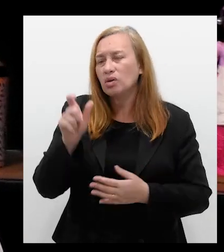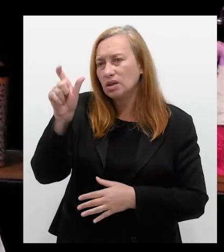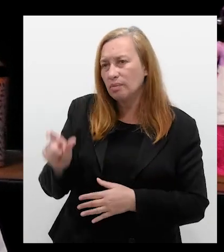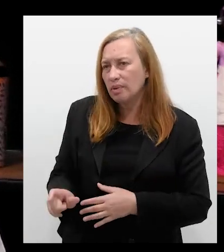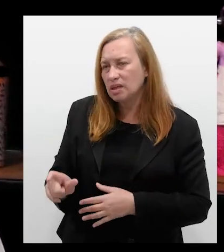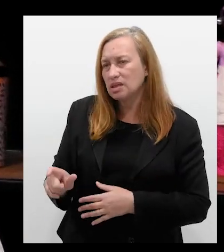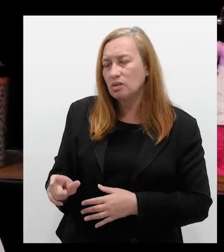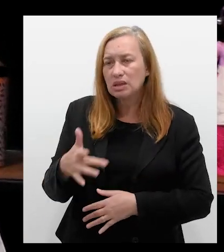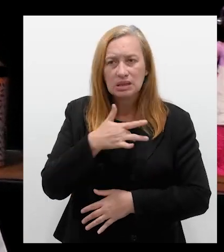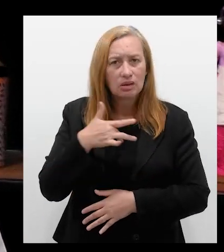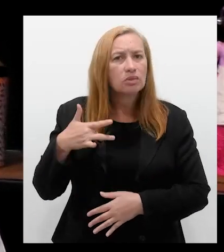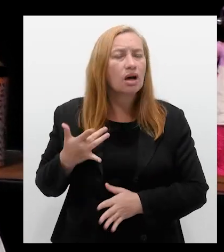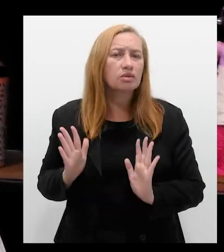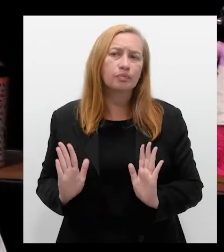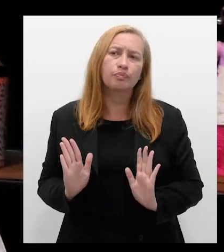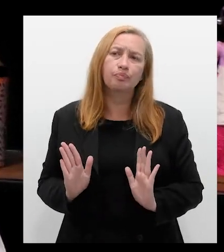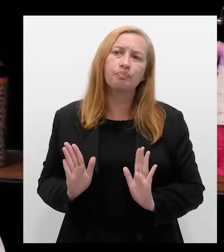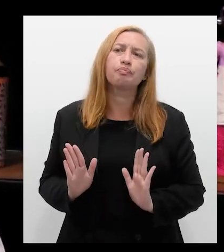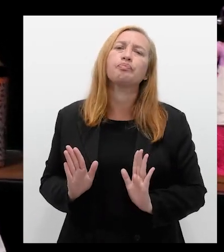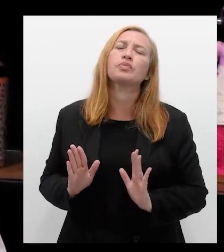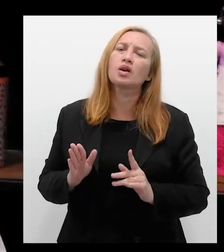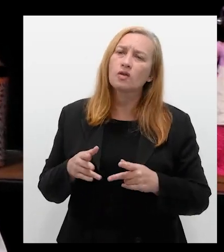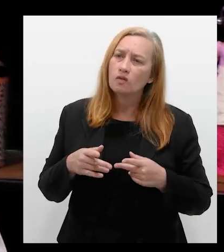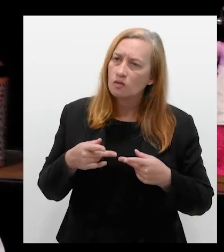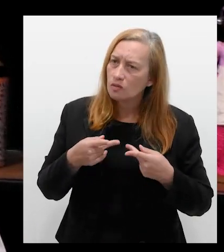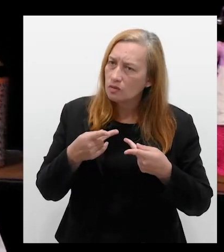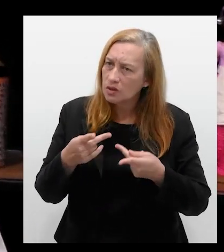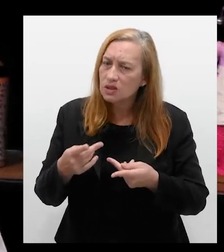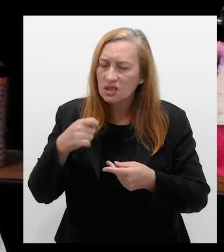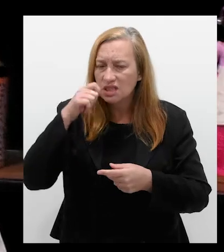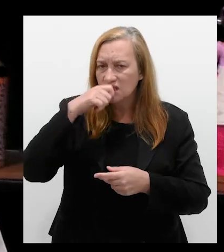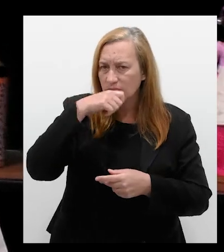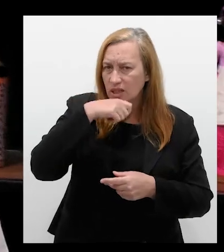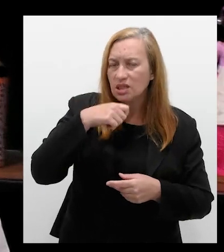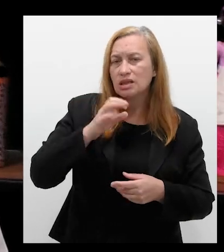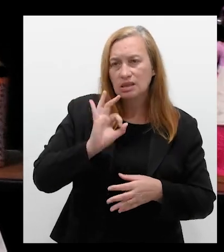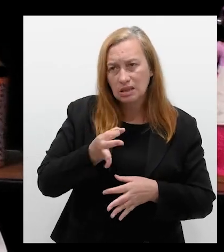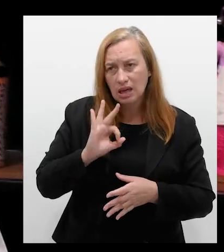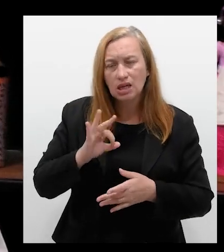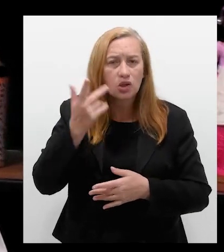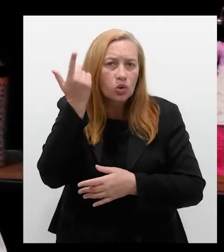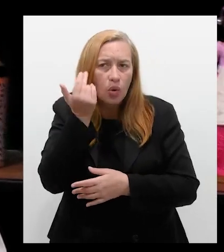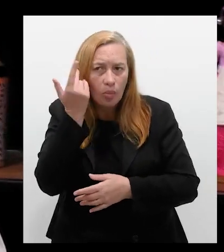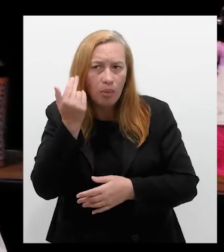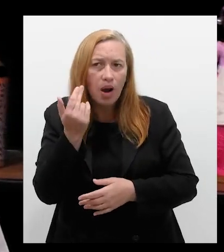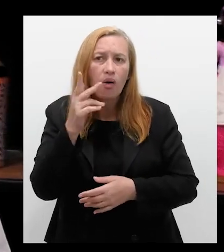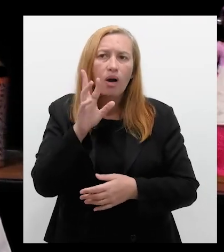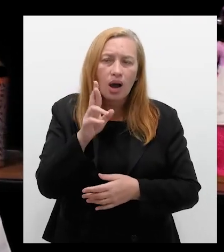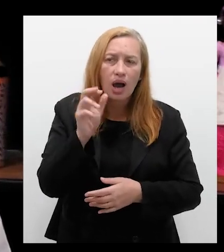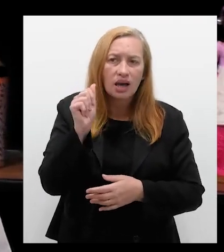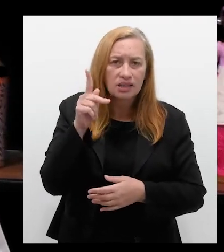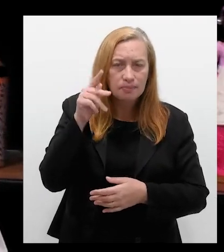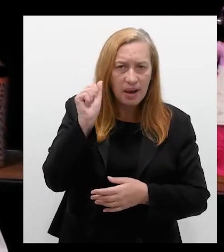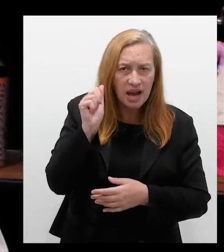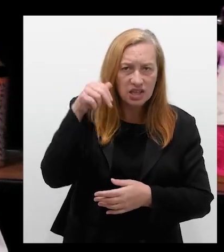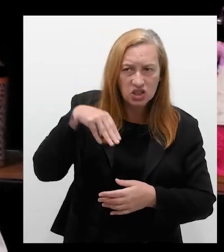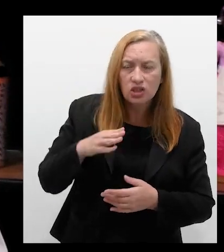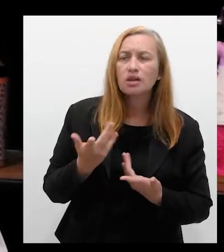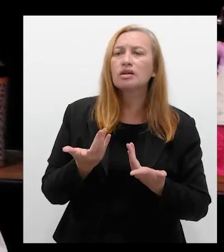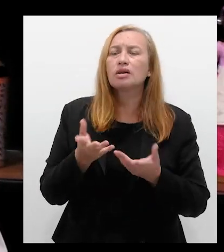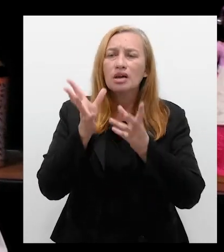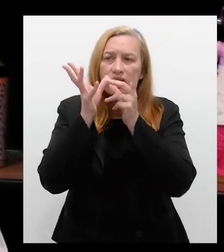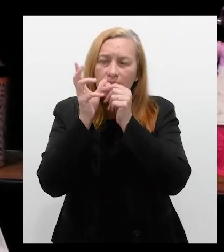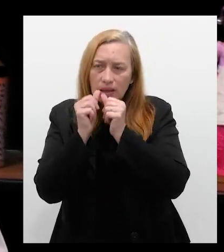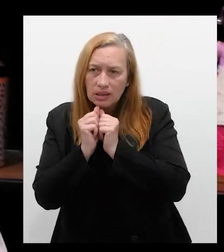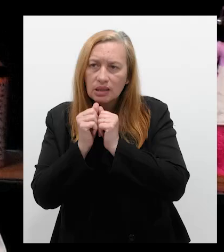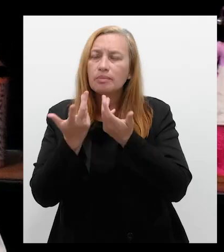está rígido, ou seja, está saudável. Então, o paciente faz aquela manutenção, faz uma raspagem necessária ali, que é comum acumular, mesmo com a escovação, faz